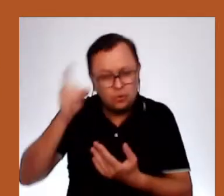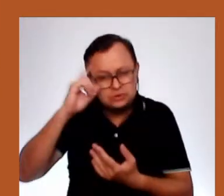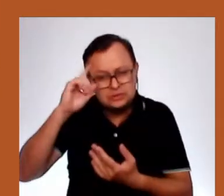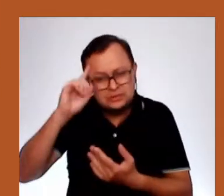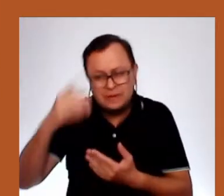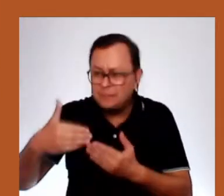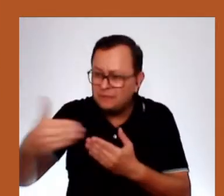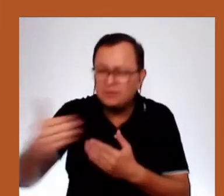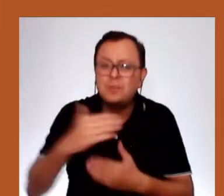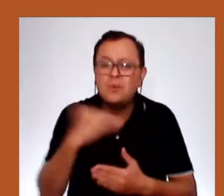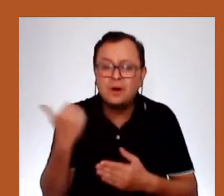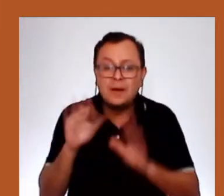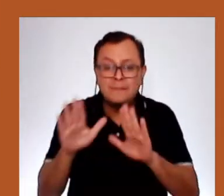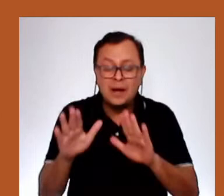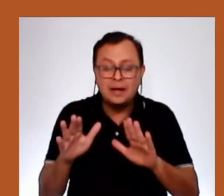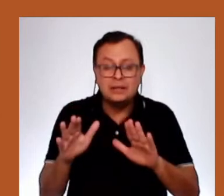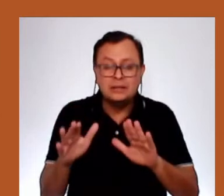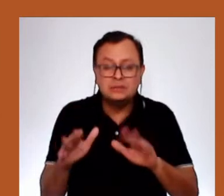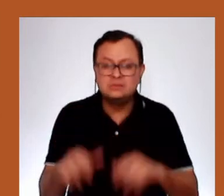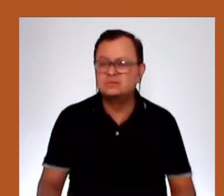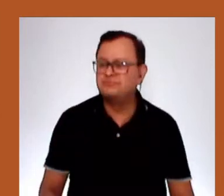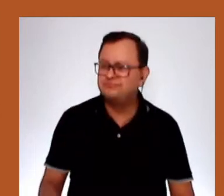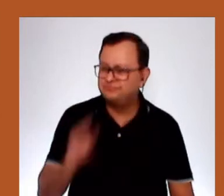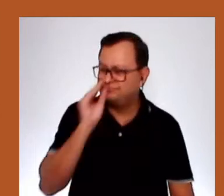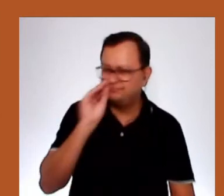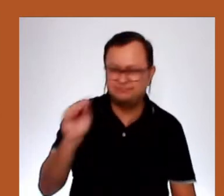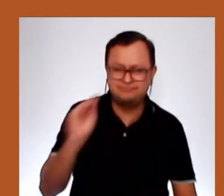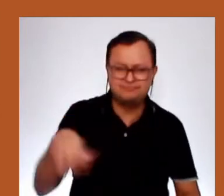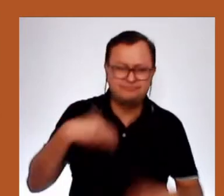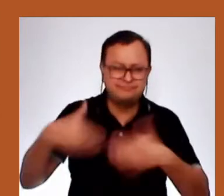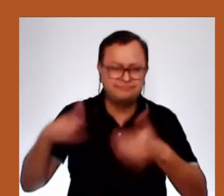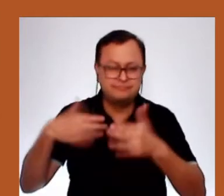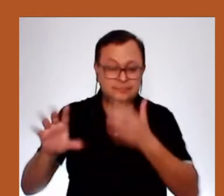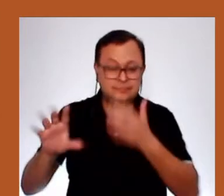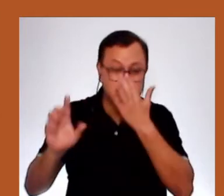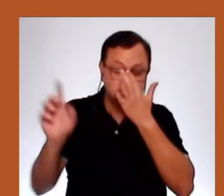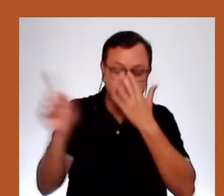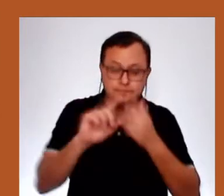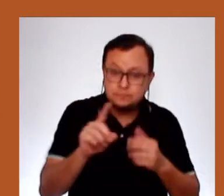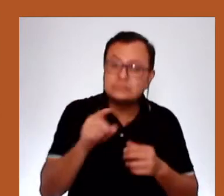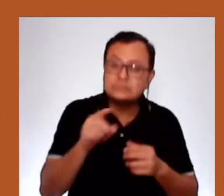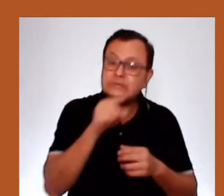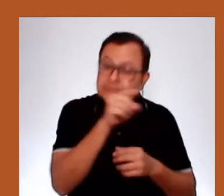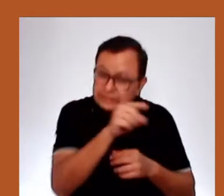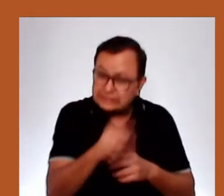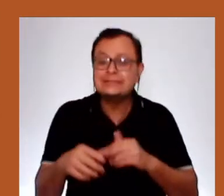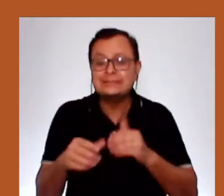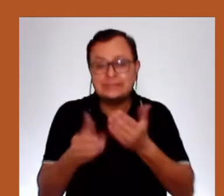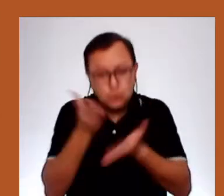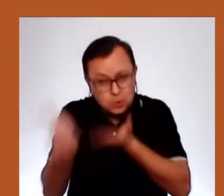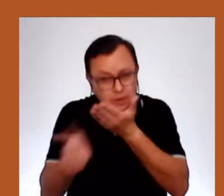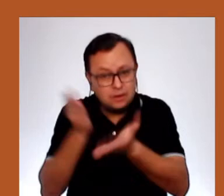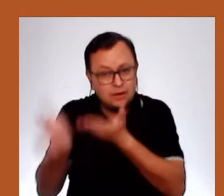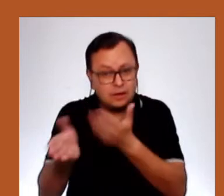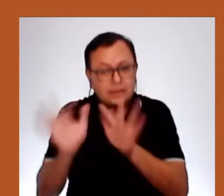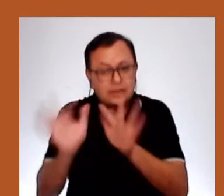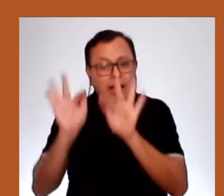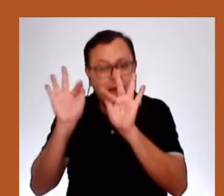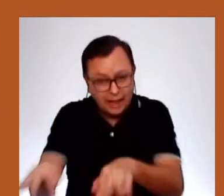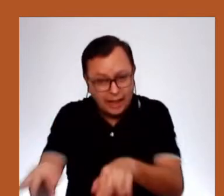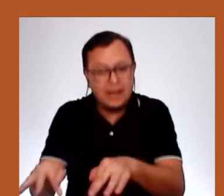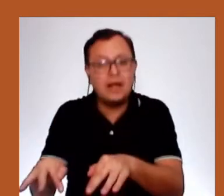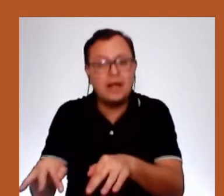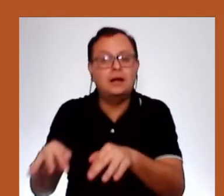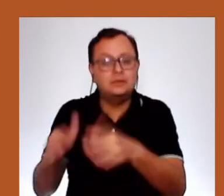a deixar que elas morressem de causas que não fossem já o histórico delas. Então, não se